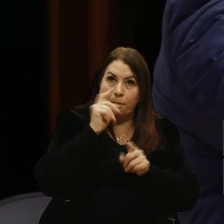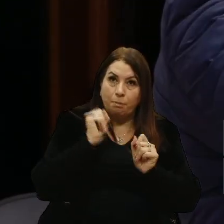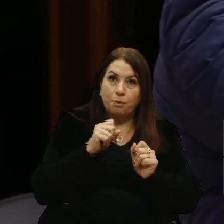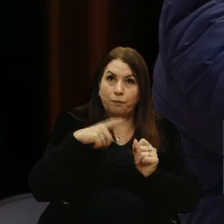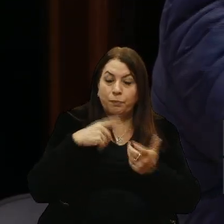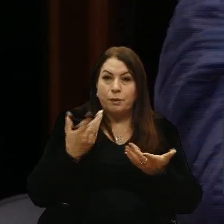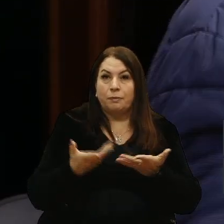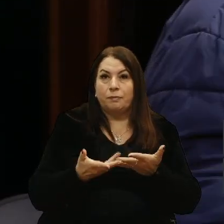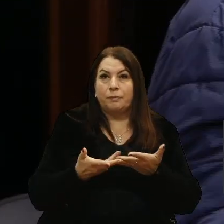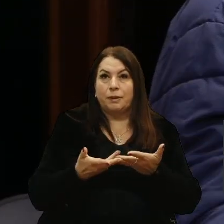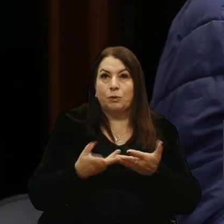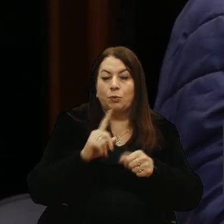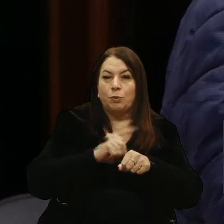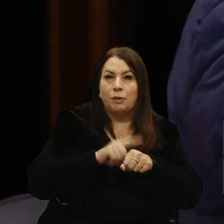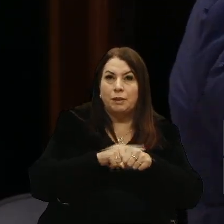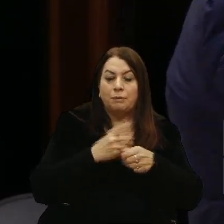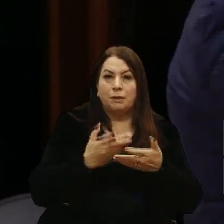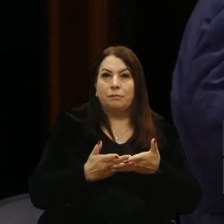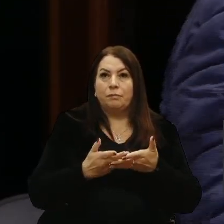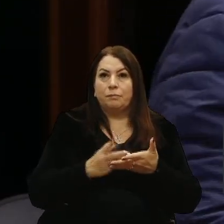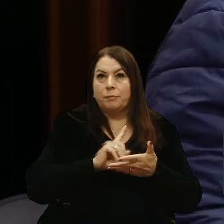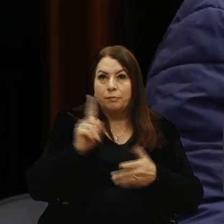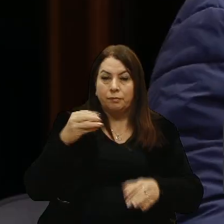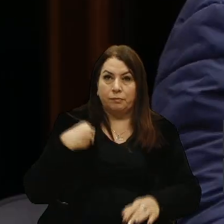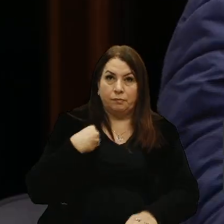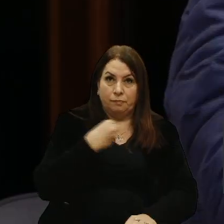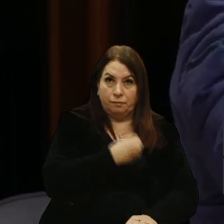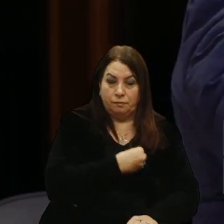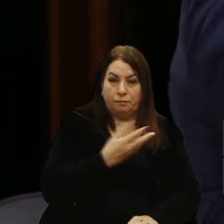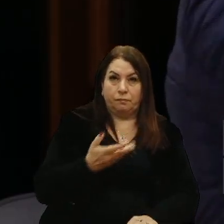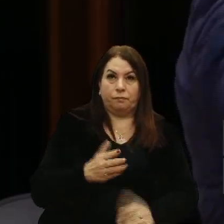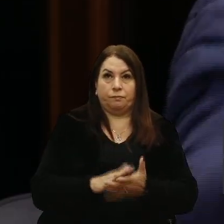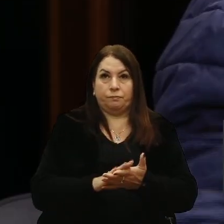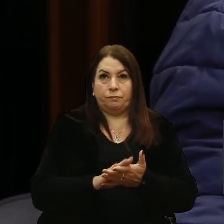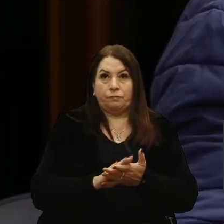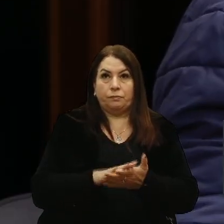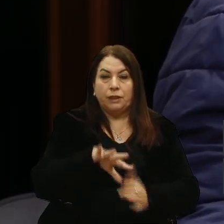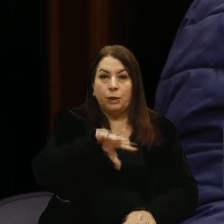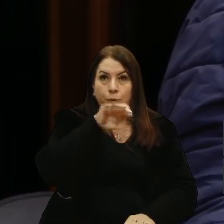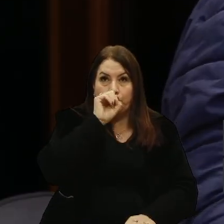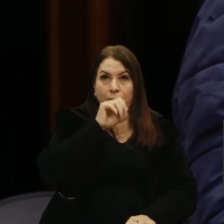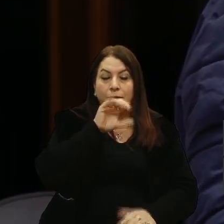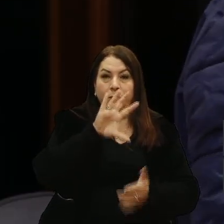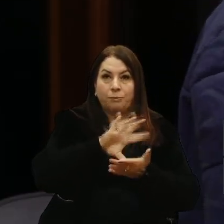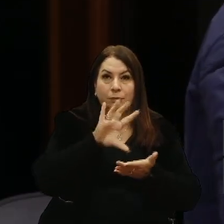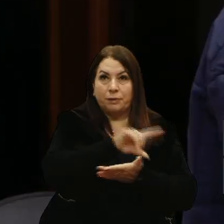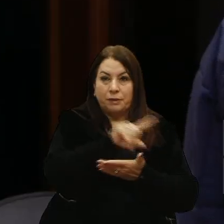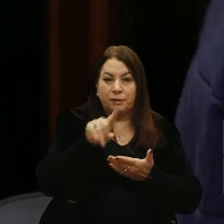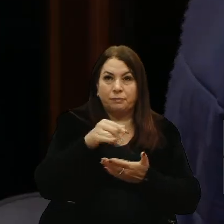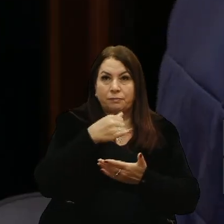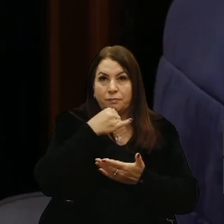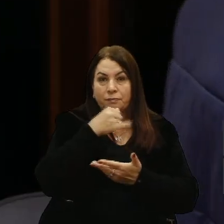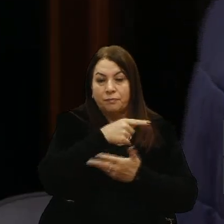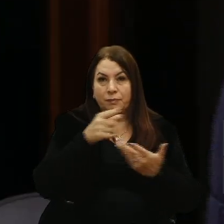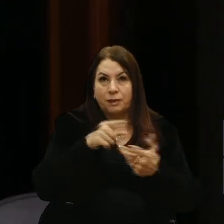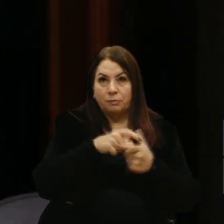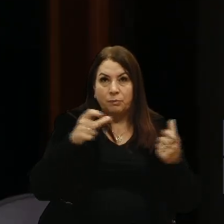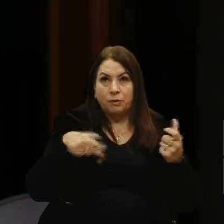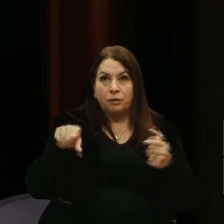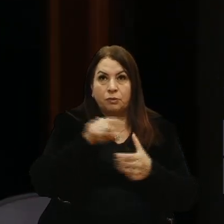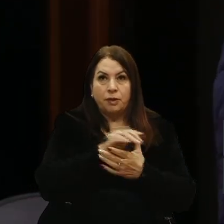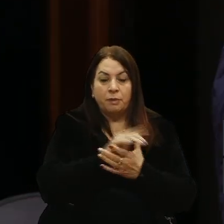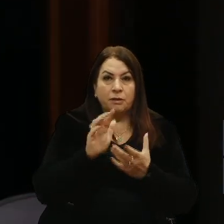ter um tempinho para ir no médico, para ir respirar numa praça, que infelizmente é o que na maioria dos